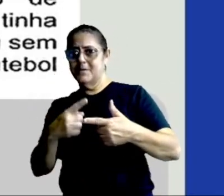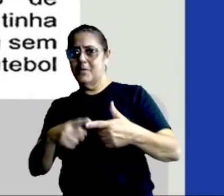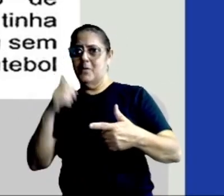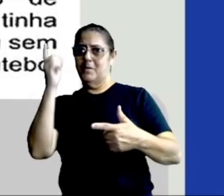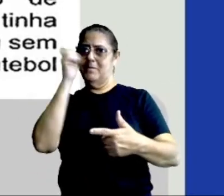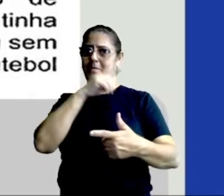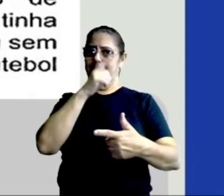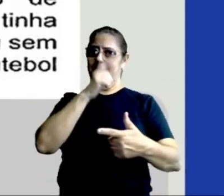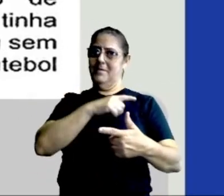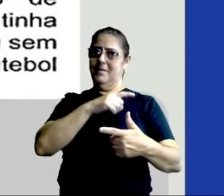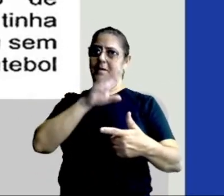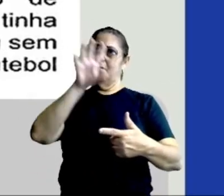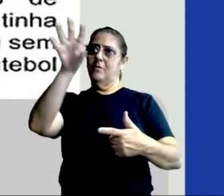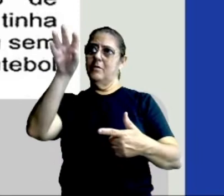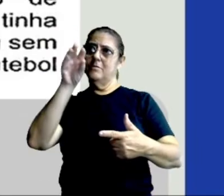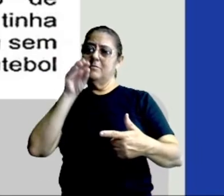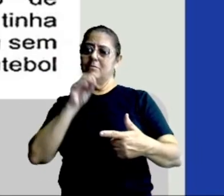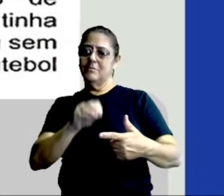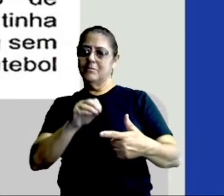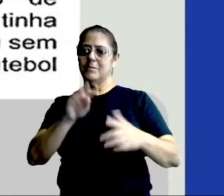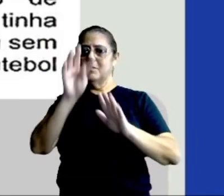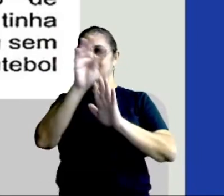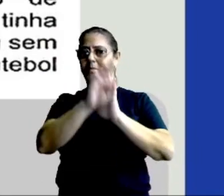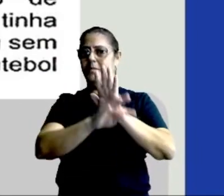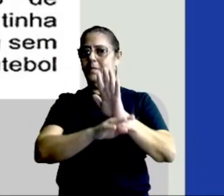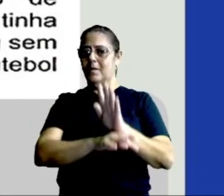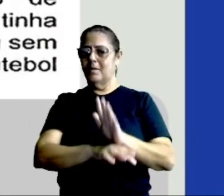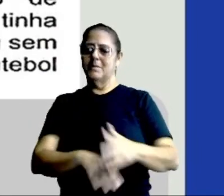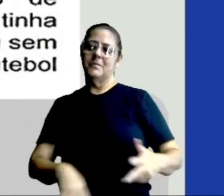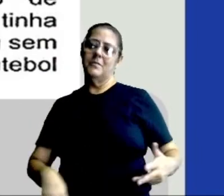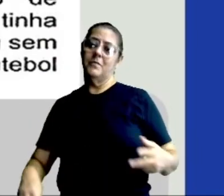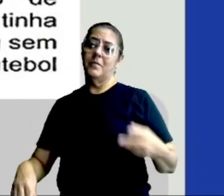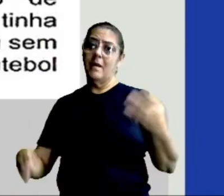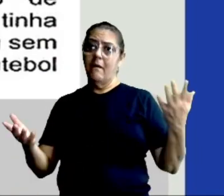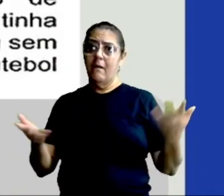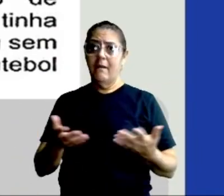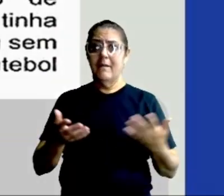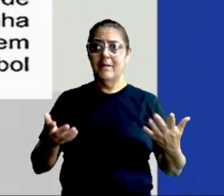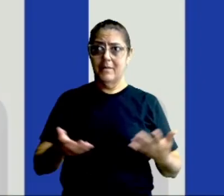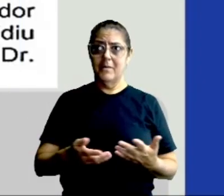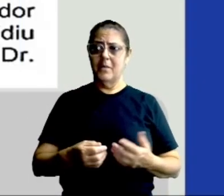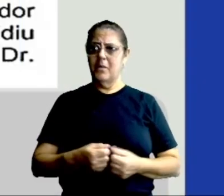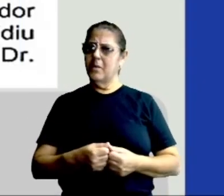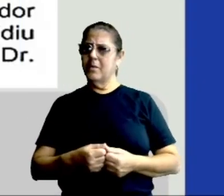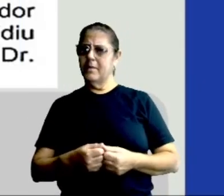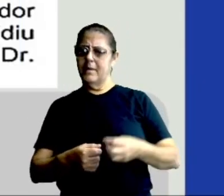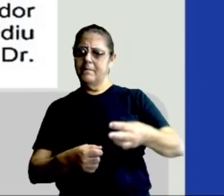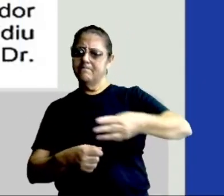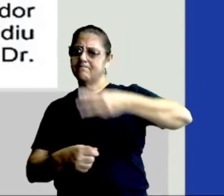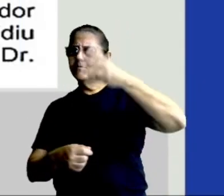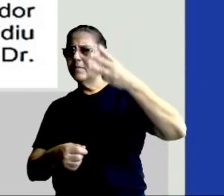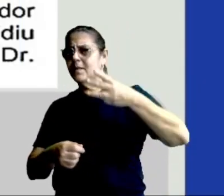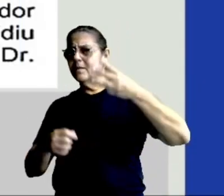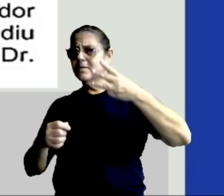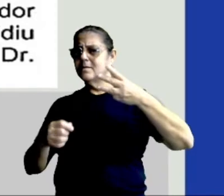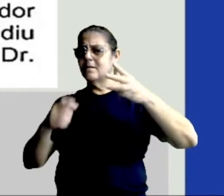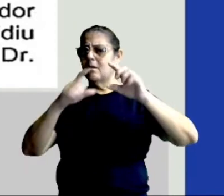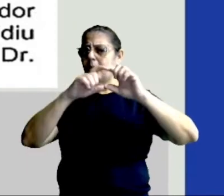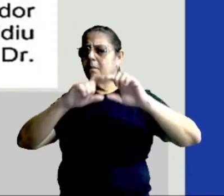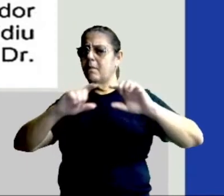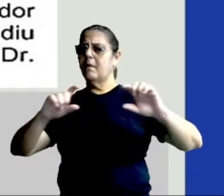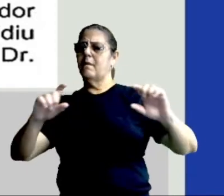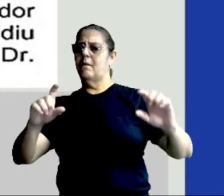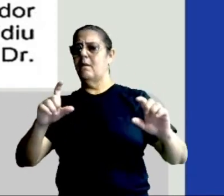retirado do texto segundo parágrafo dele e agora vamos parar o terceiro parágrafo